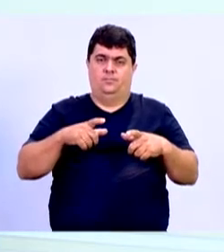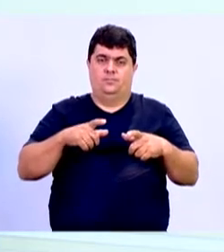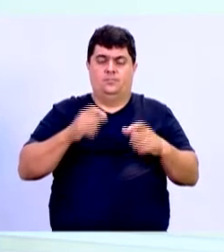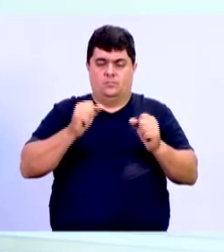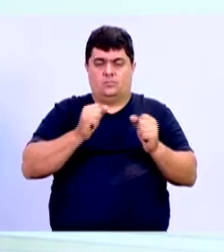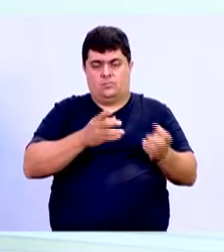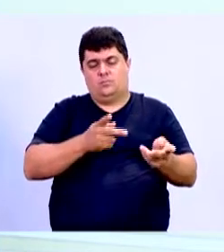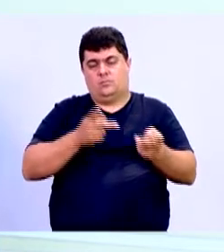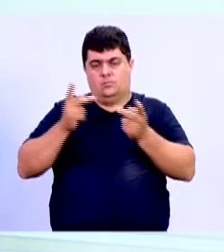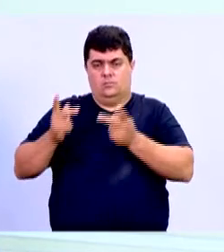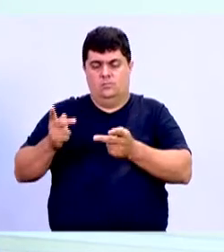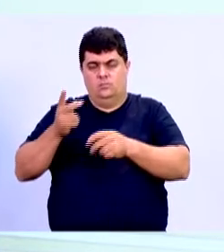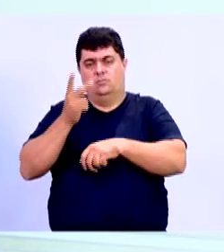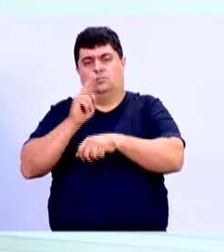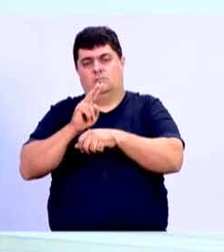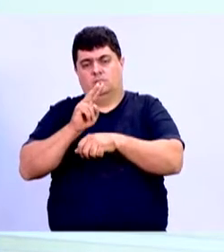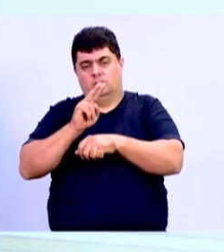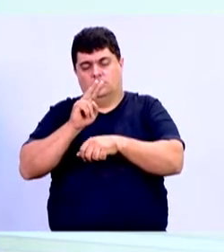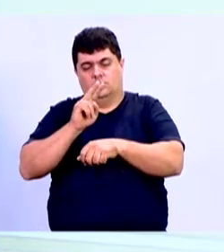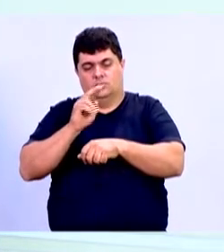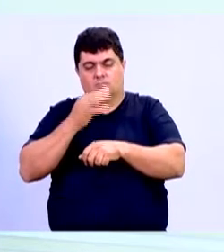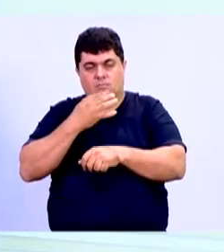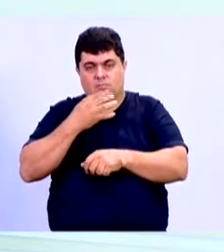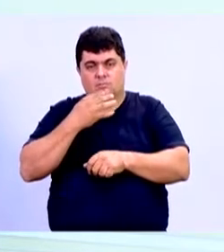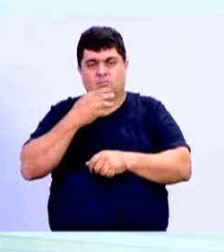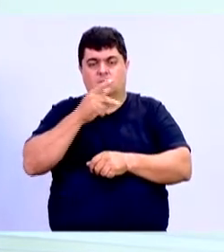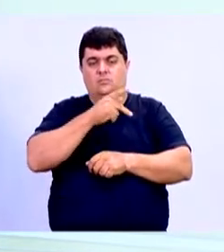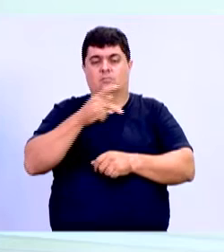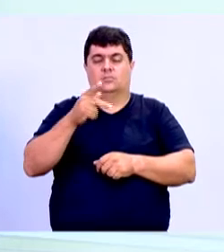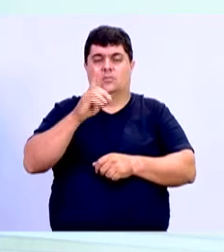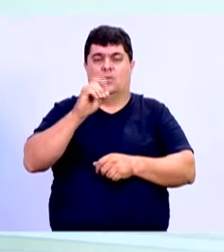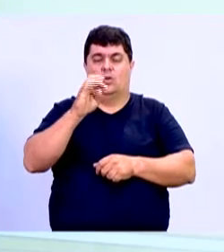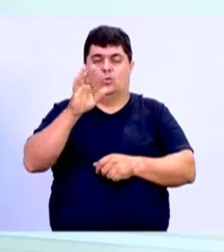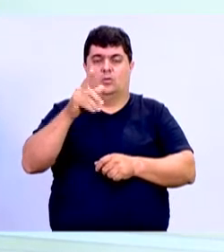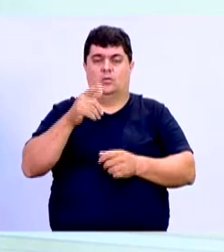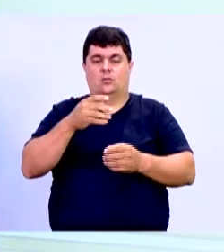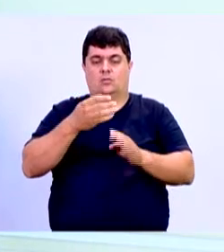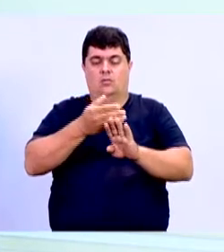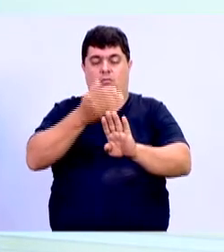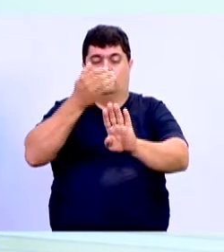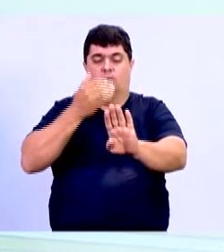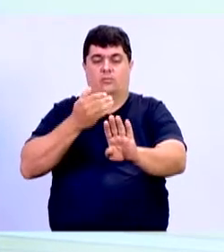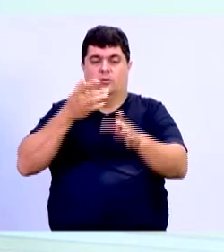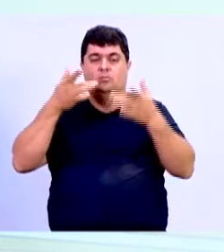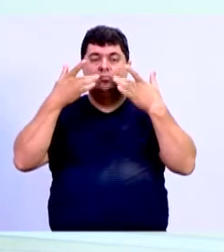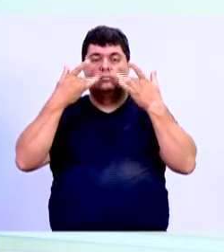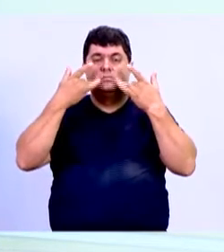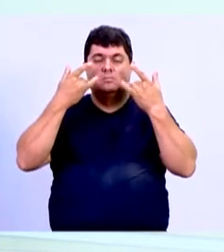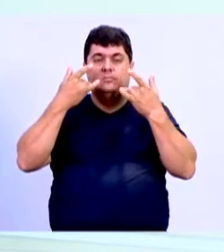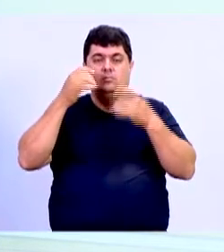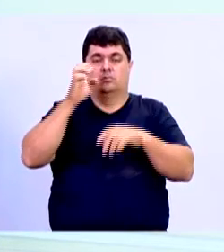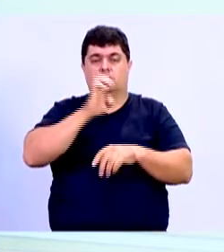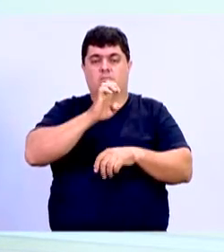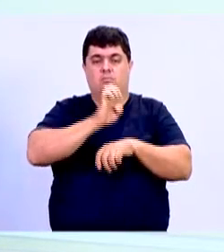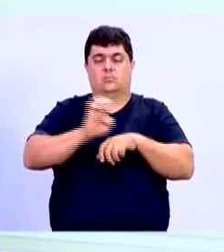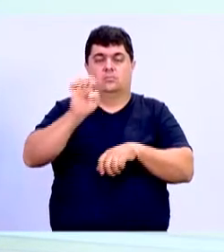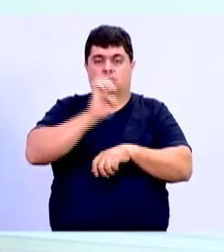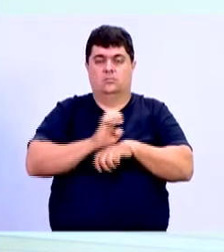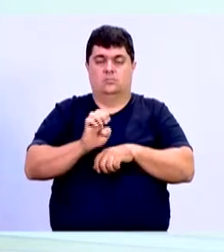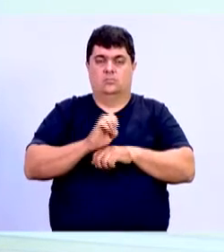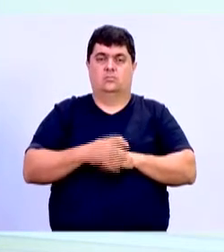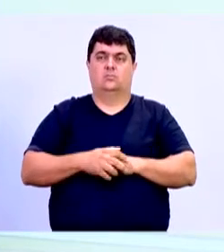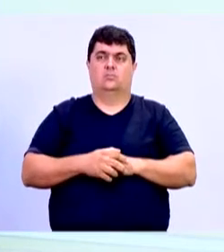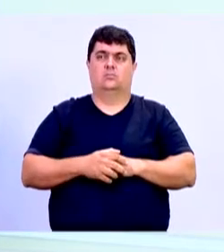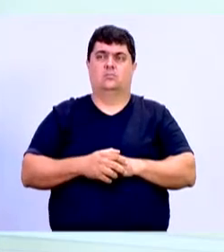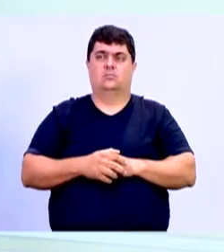aonde vocês podem nos encontrar, na Avenida Presidente Dutra, bem na frente do teatro, do nosso teatro aqui no